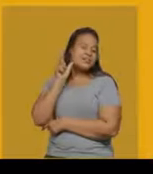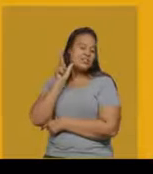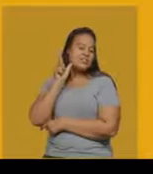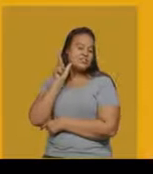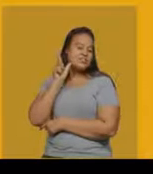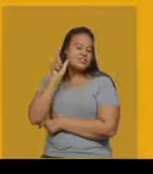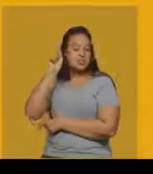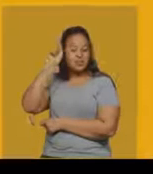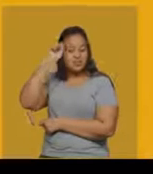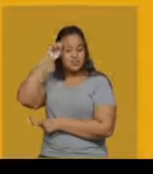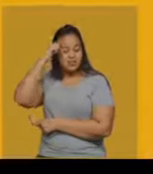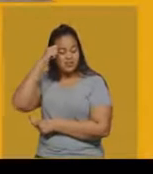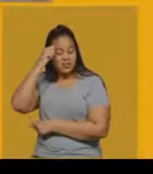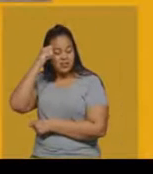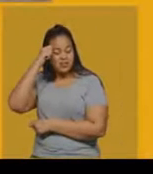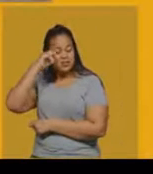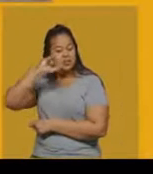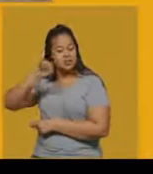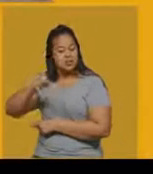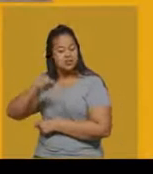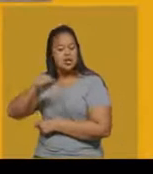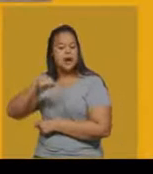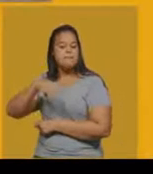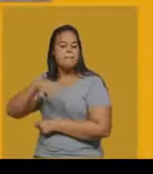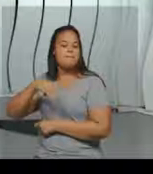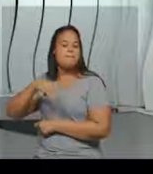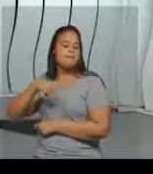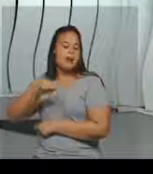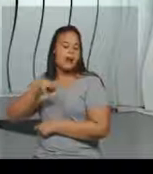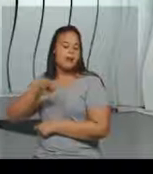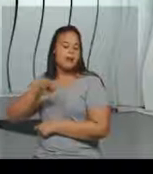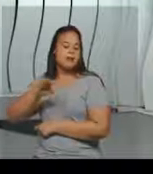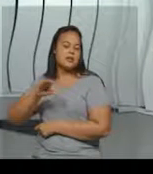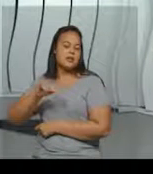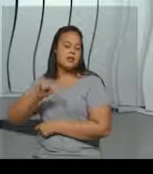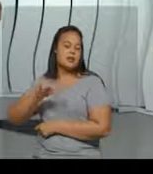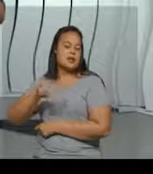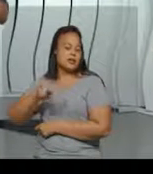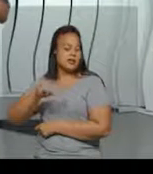latino-afro-americanas e jamaicanas, como eu disse, né?